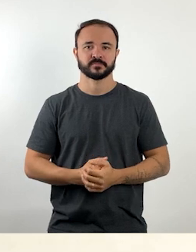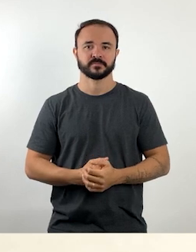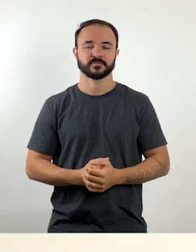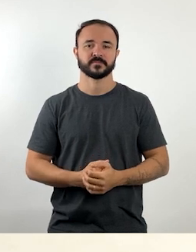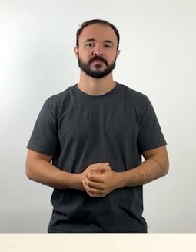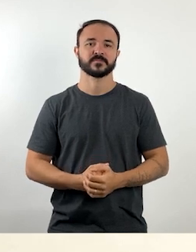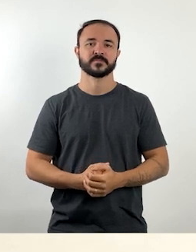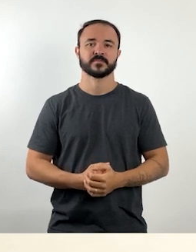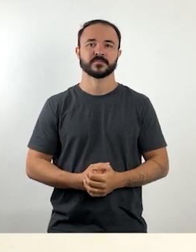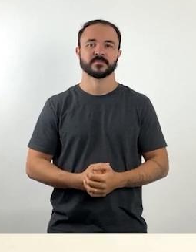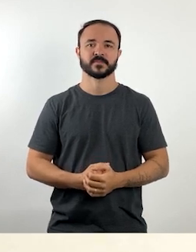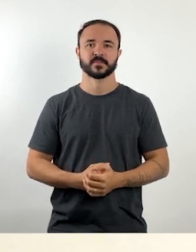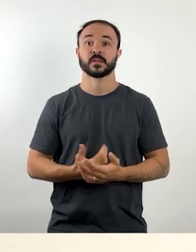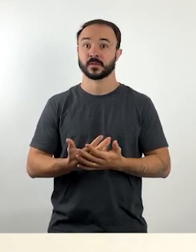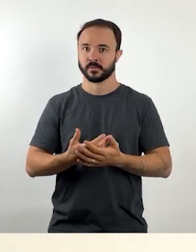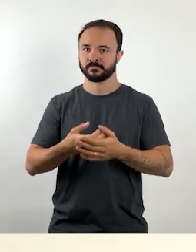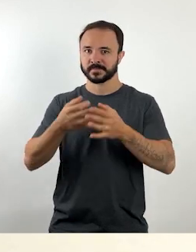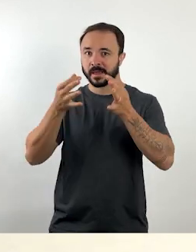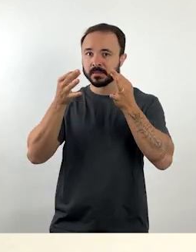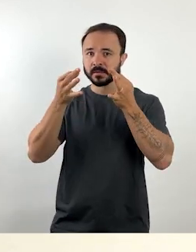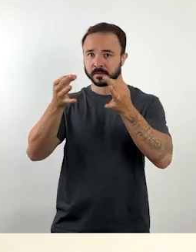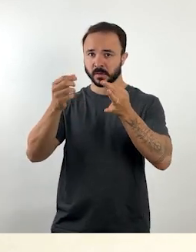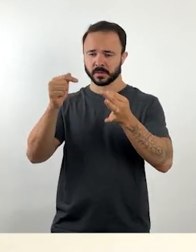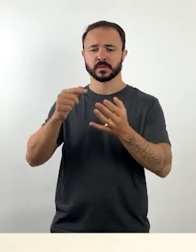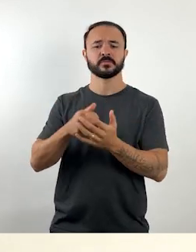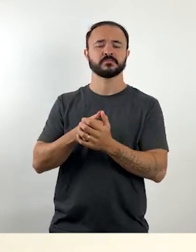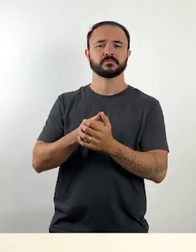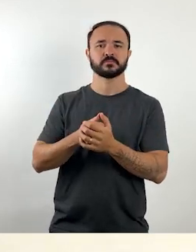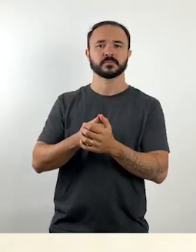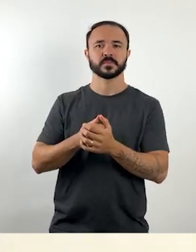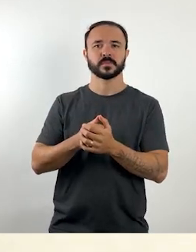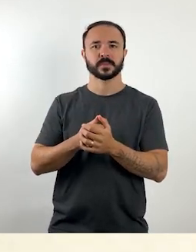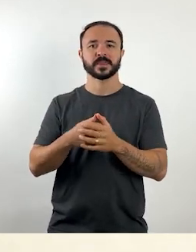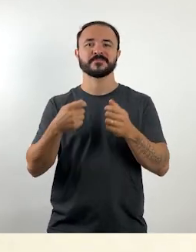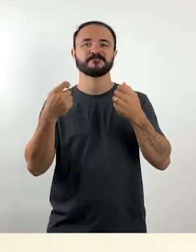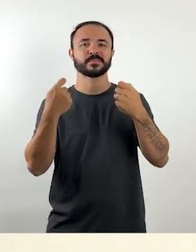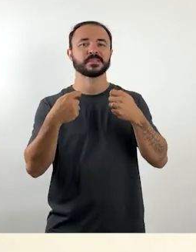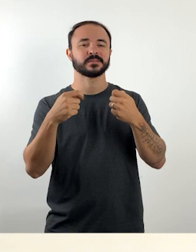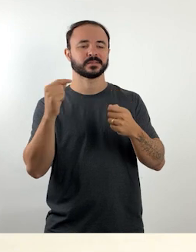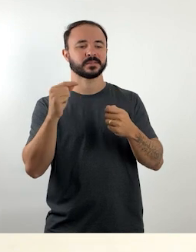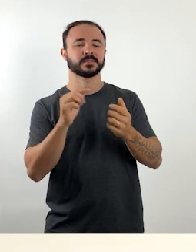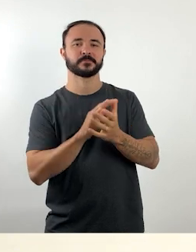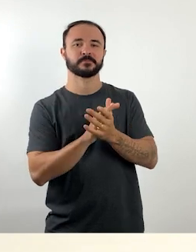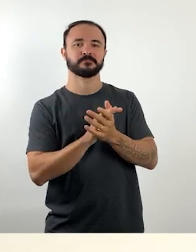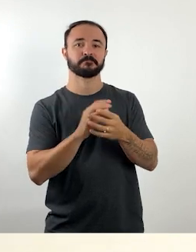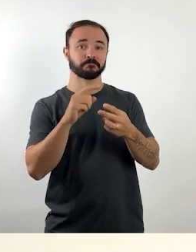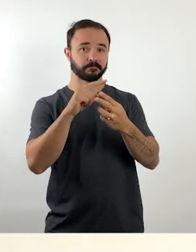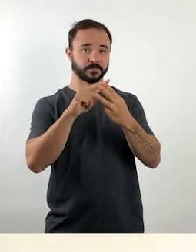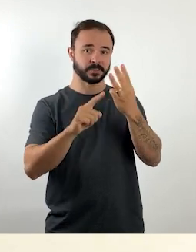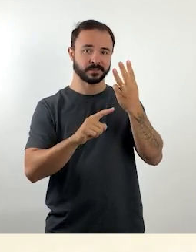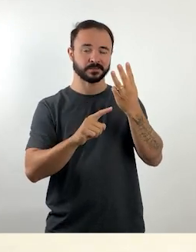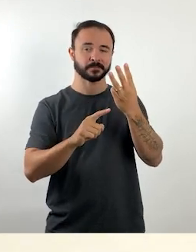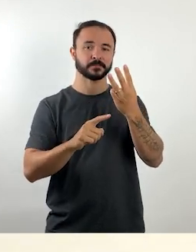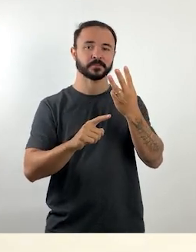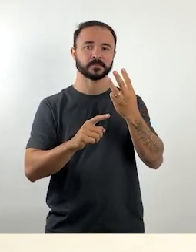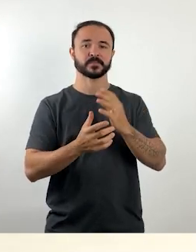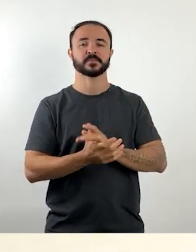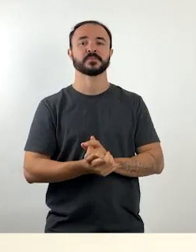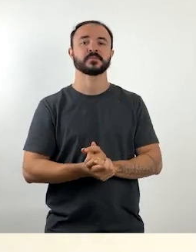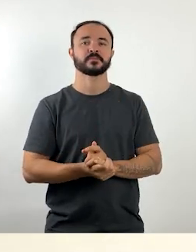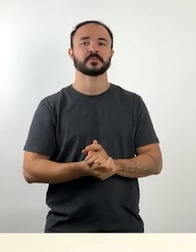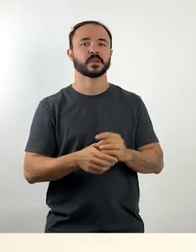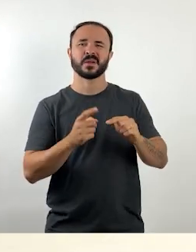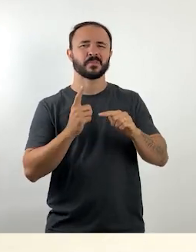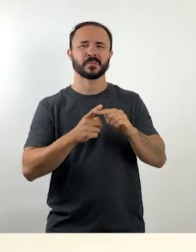os meus pinos. E aí, atenção, eu vou precisar colocar 3 pinos